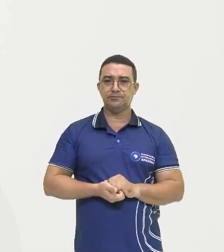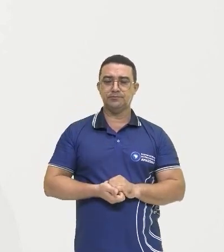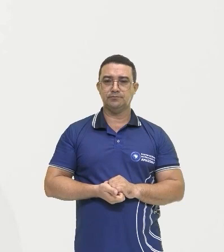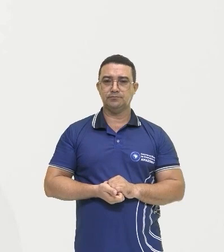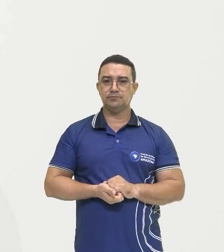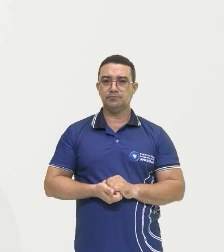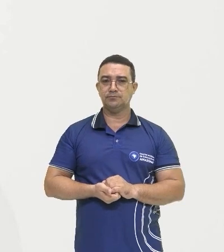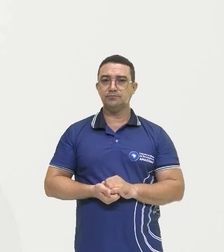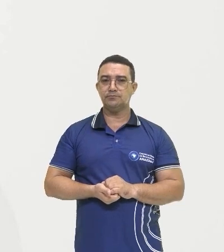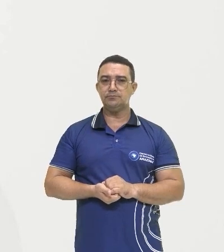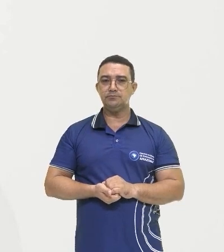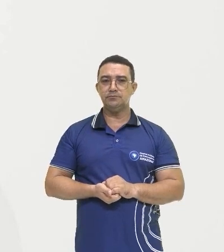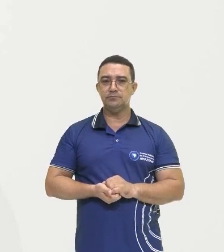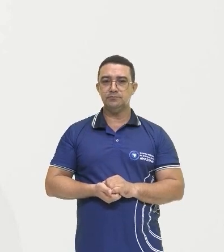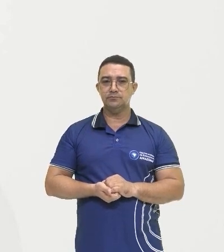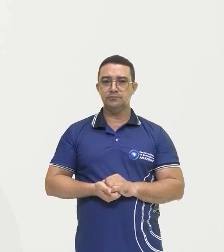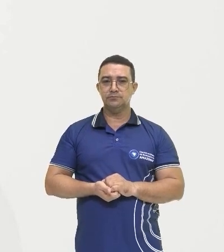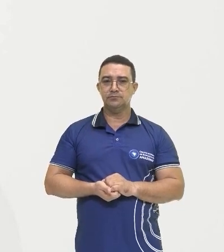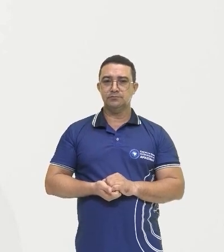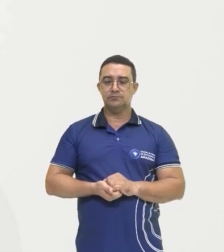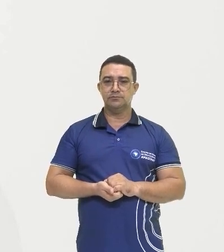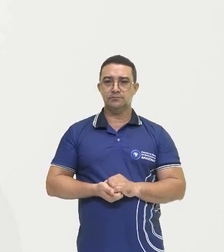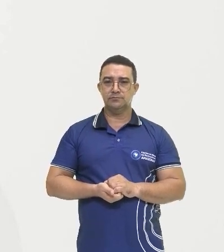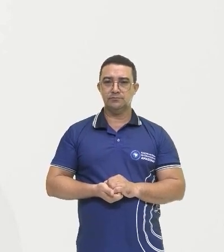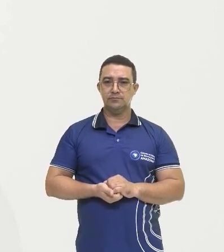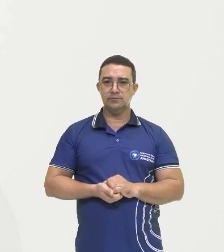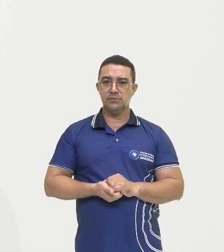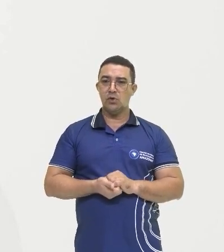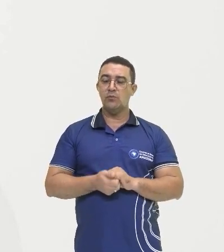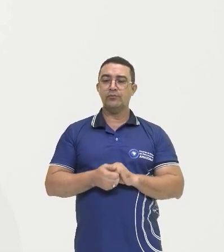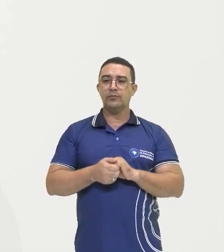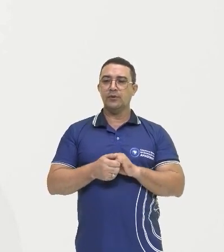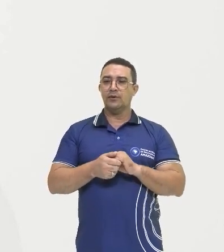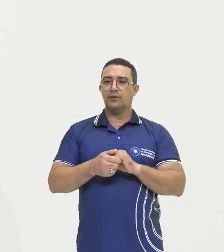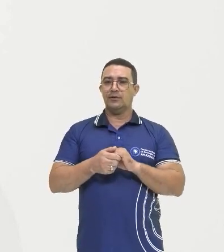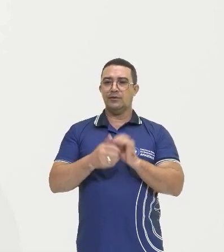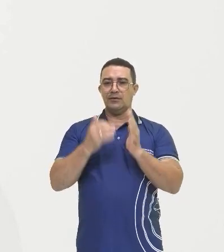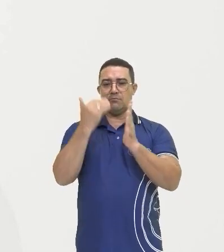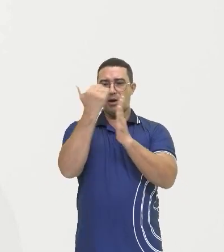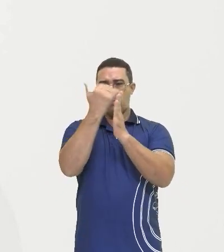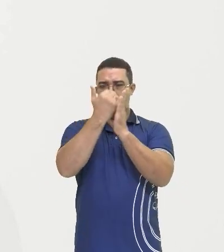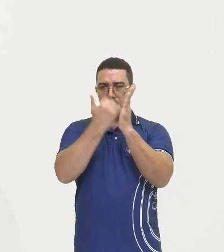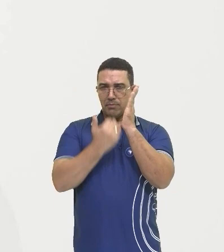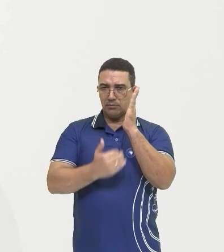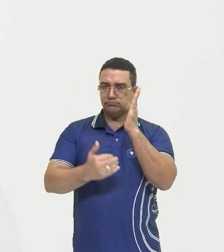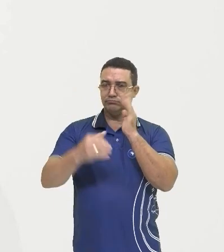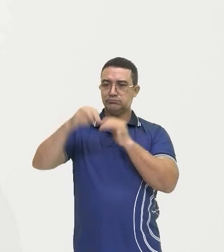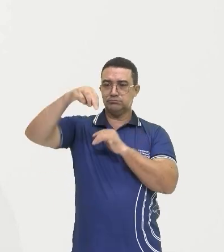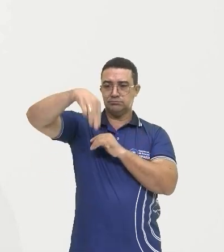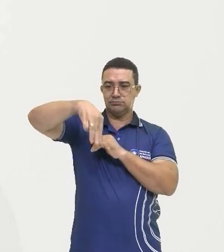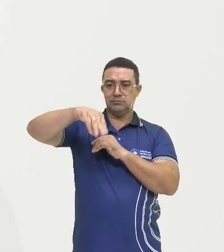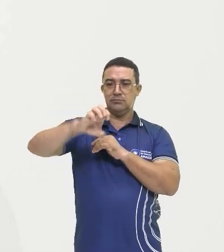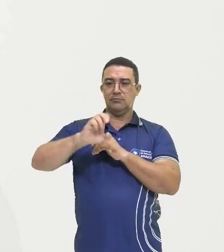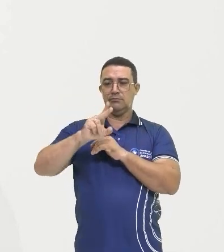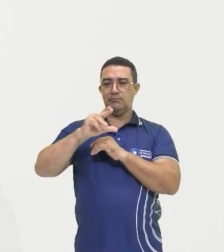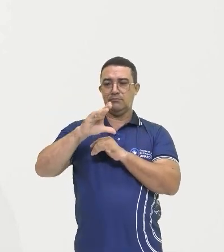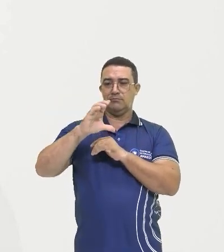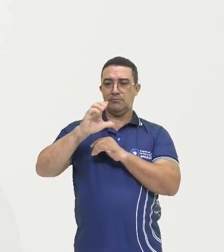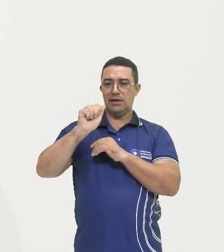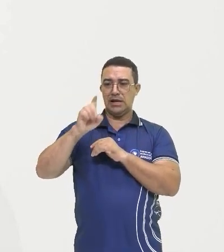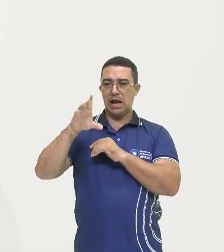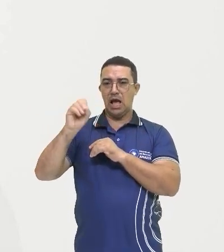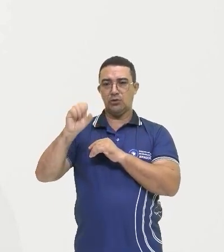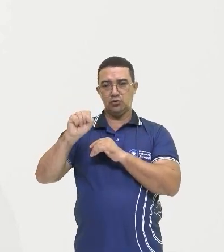de um bloco econômico, a gente já tem um entrosamento muito grande entre os países, muitos acordos